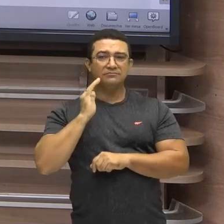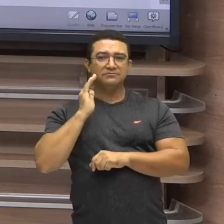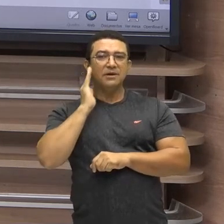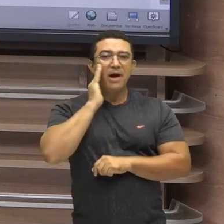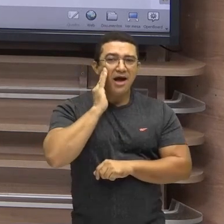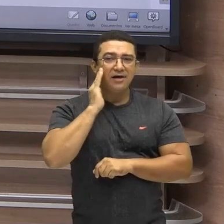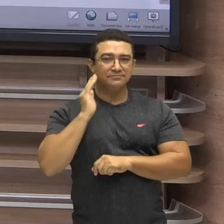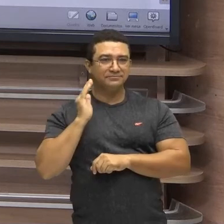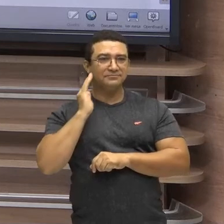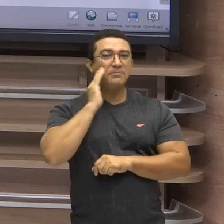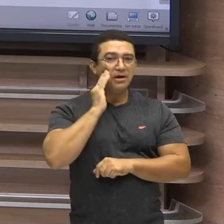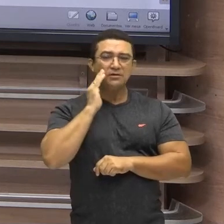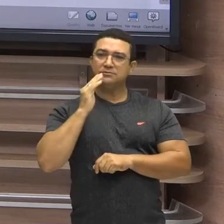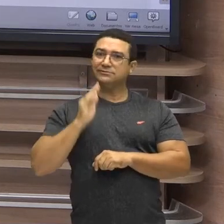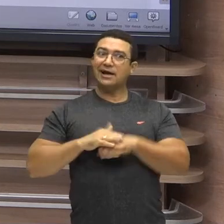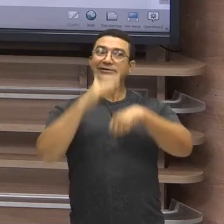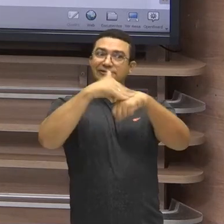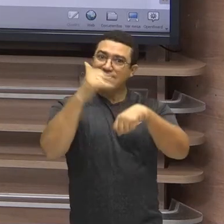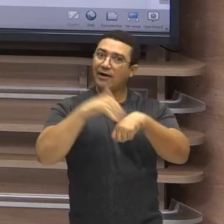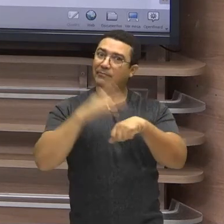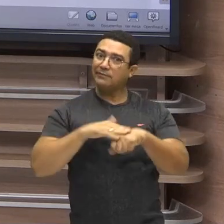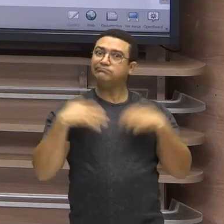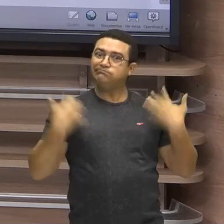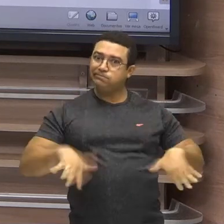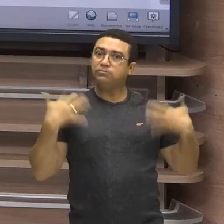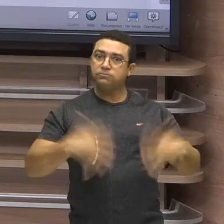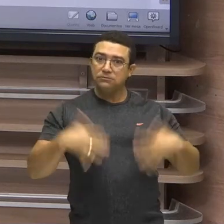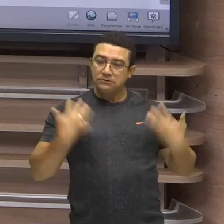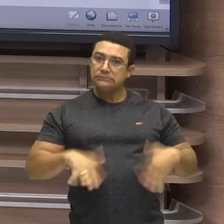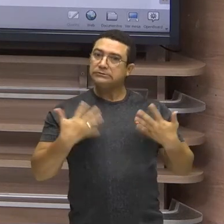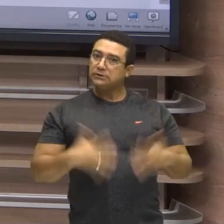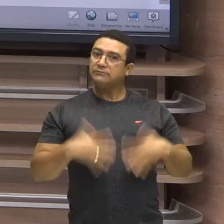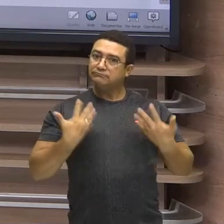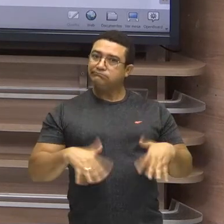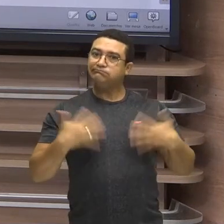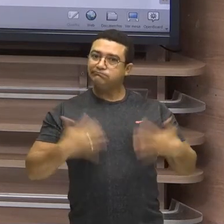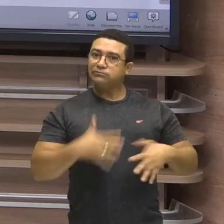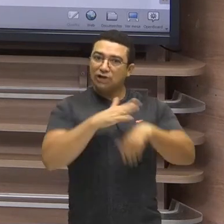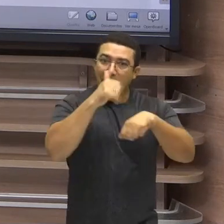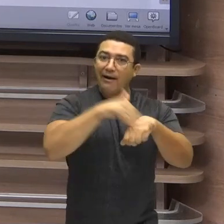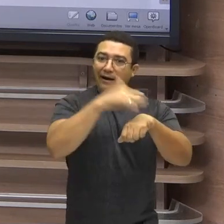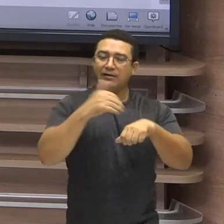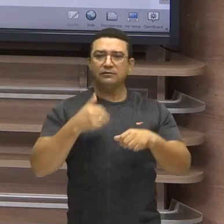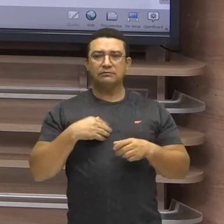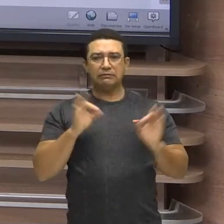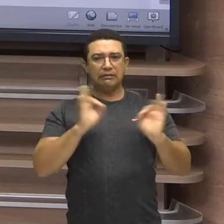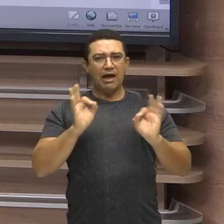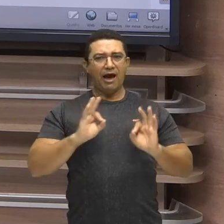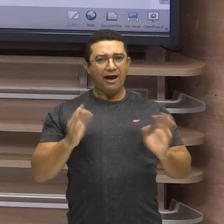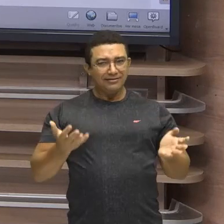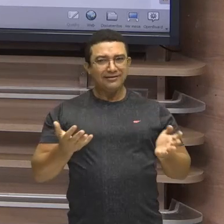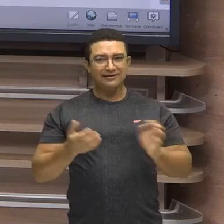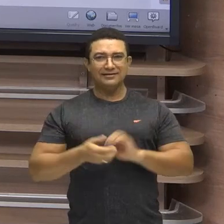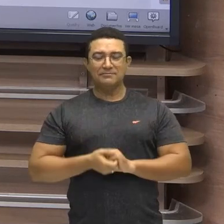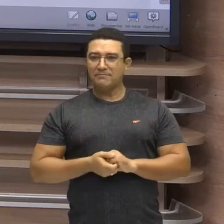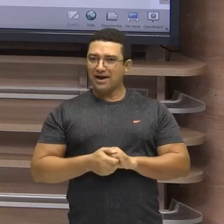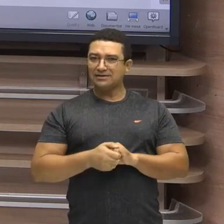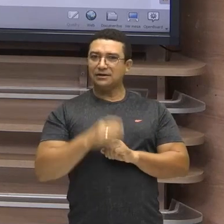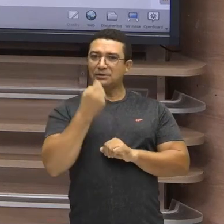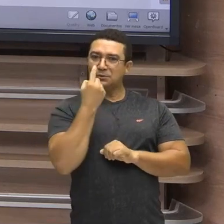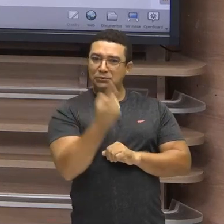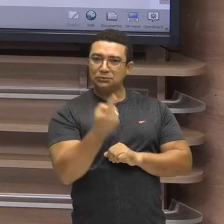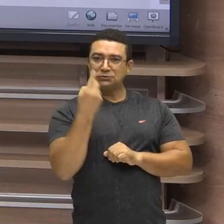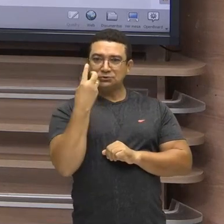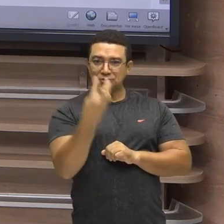gente diz, olha, menino, já te chamei mais de 1000 vezes, mas jamais, né? A gente vai contar até saber